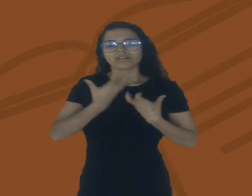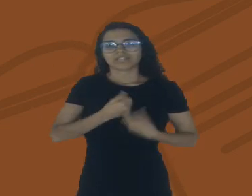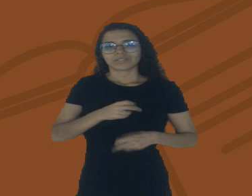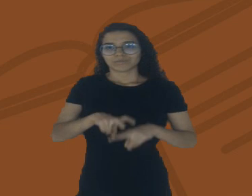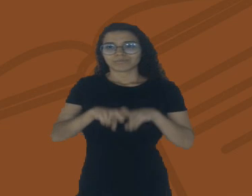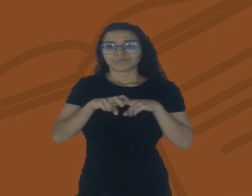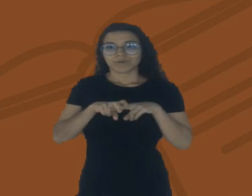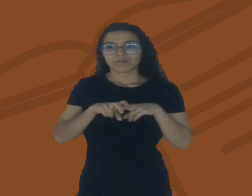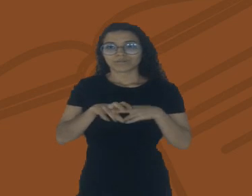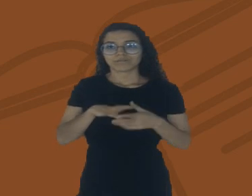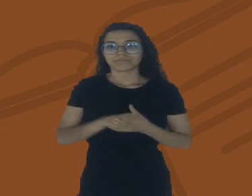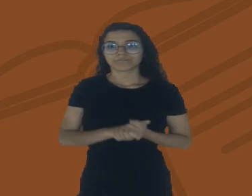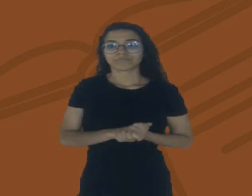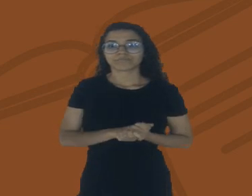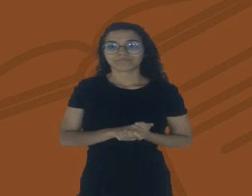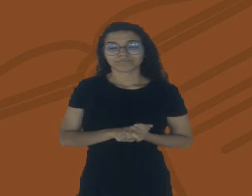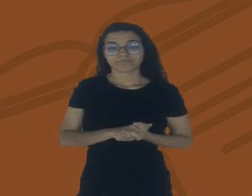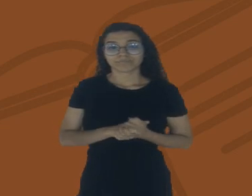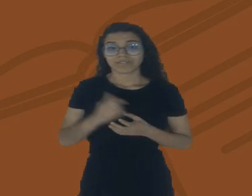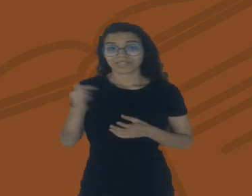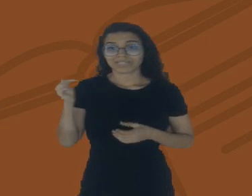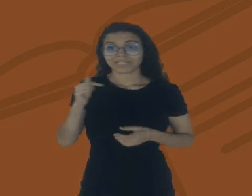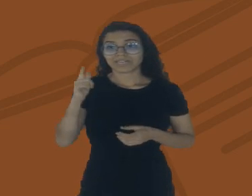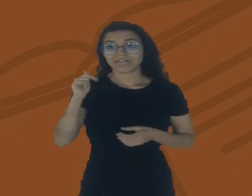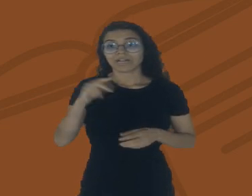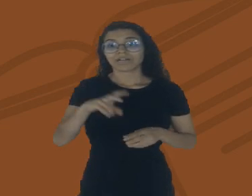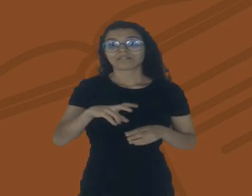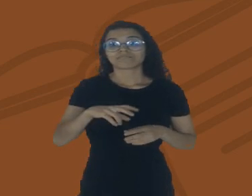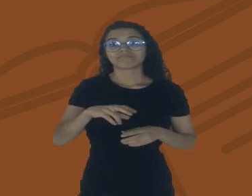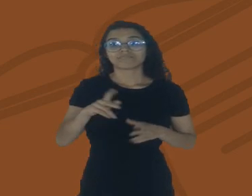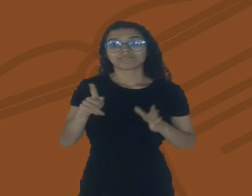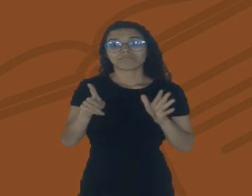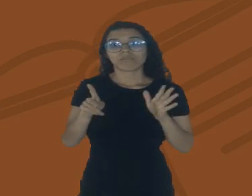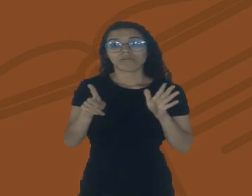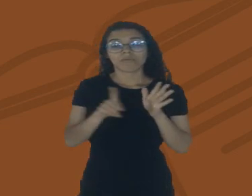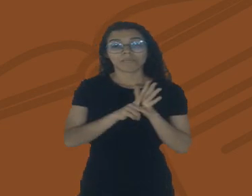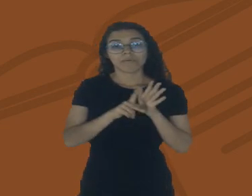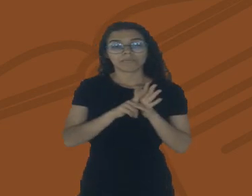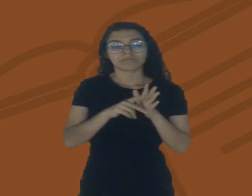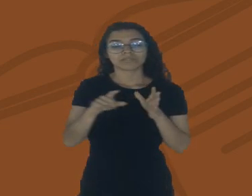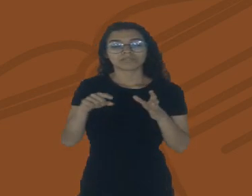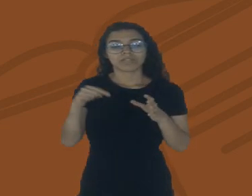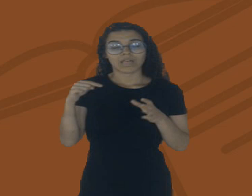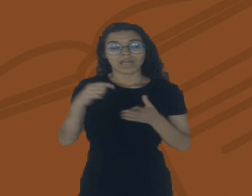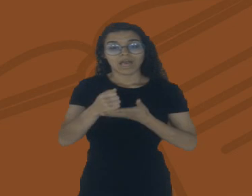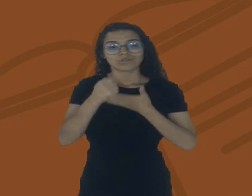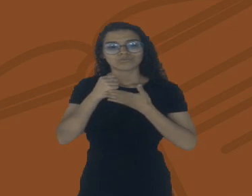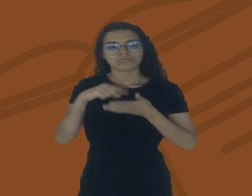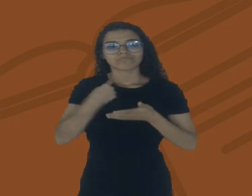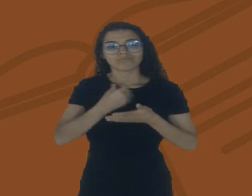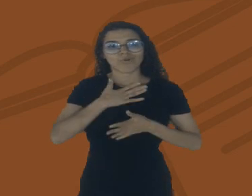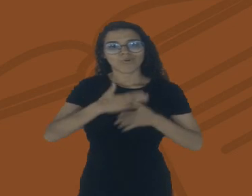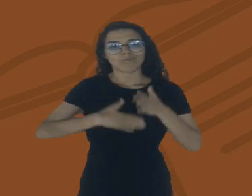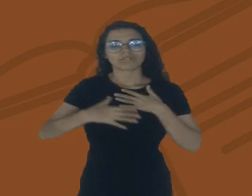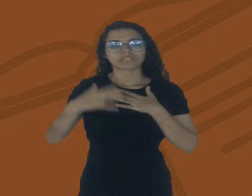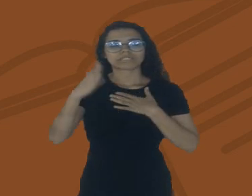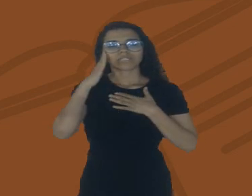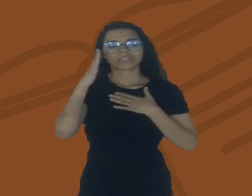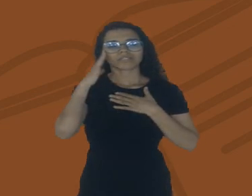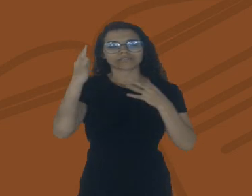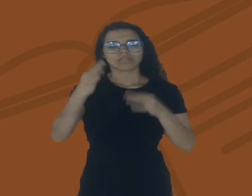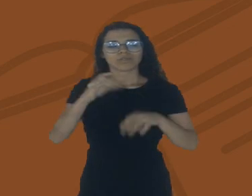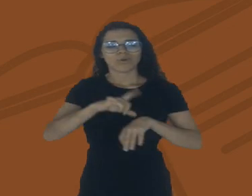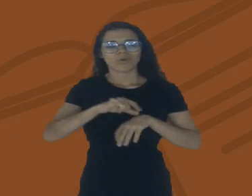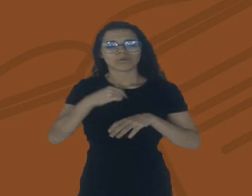certo? E aí ele é responsável pela nossa reação de entender quando é necessário dormir. Então vejam, aquele momento que a gente